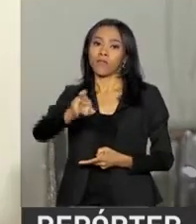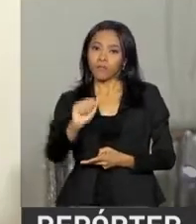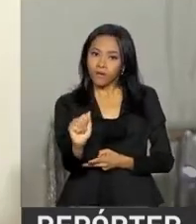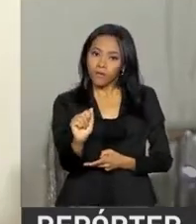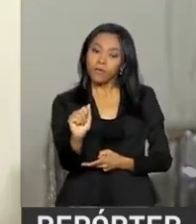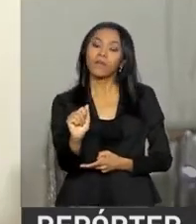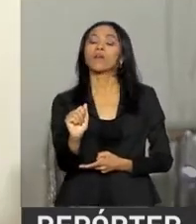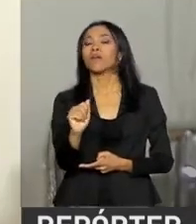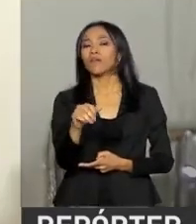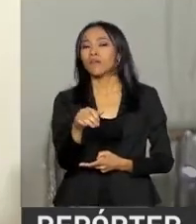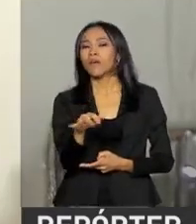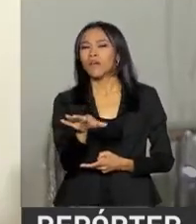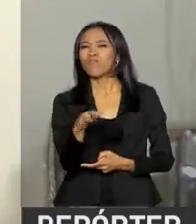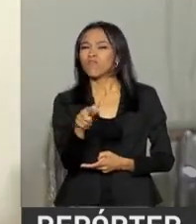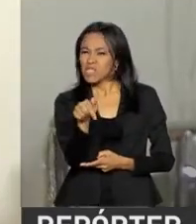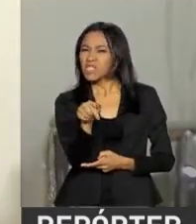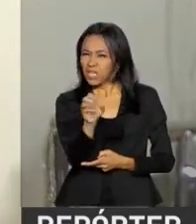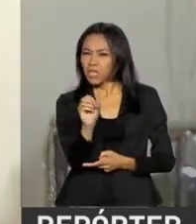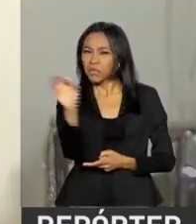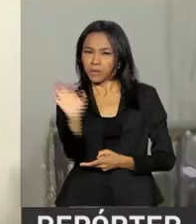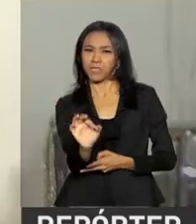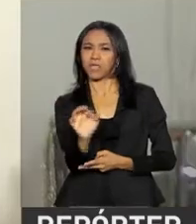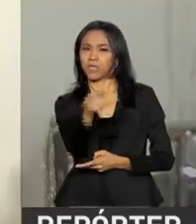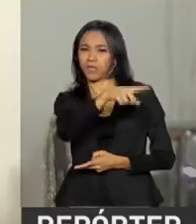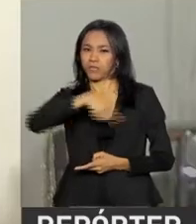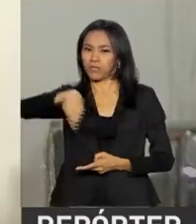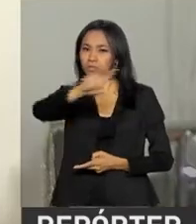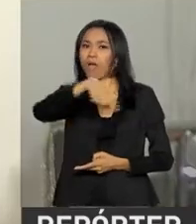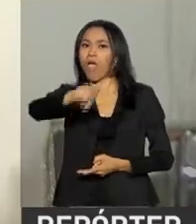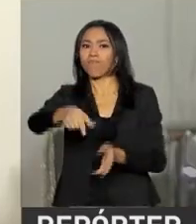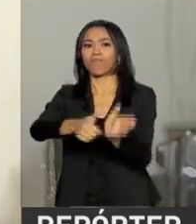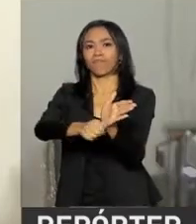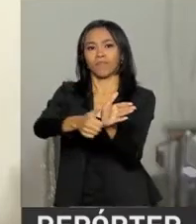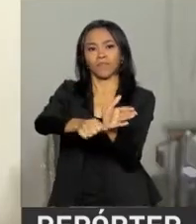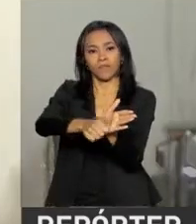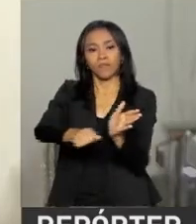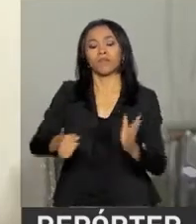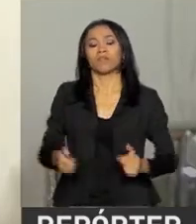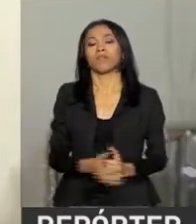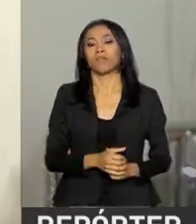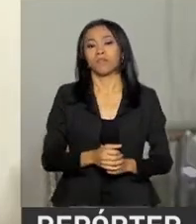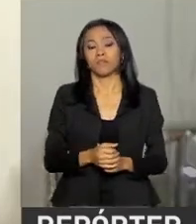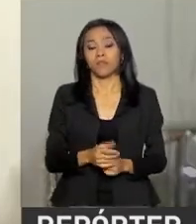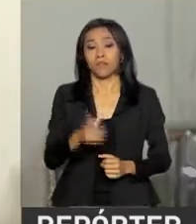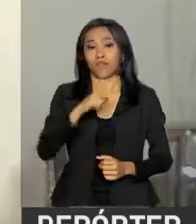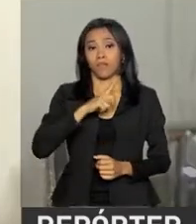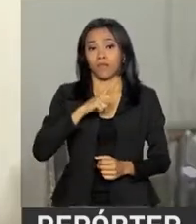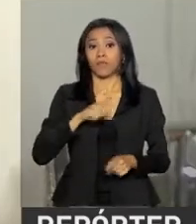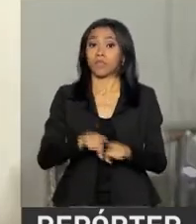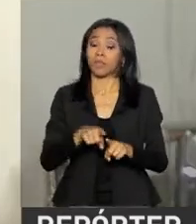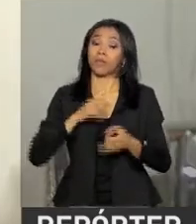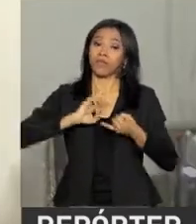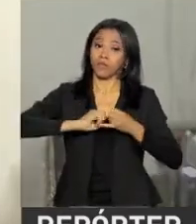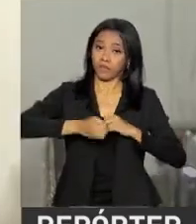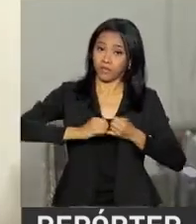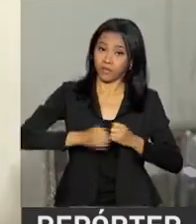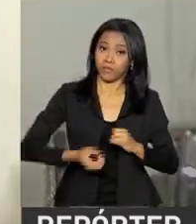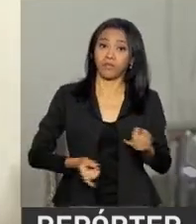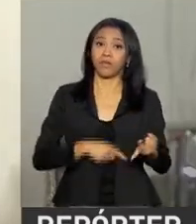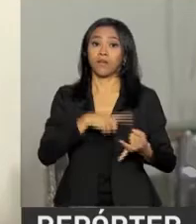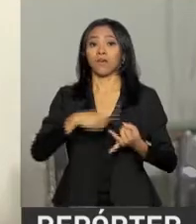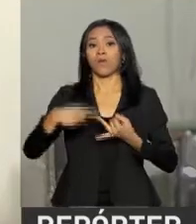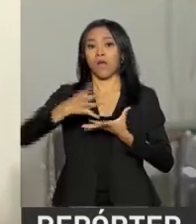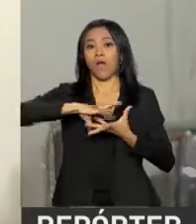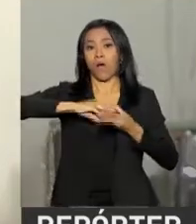em torno de 70% dela entra com milho e temos aí entra o feijão então a partir de